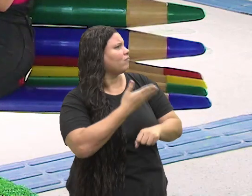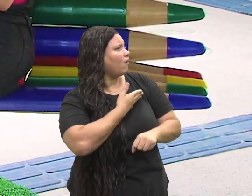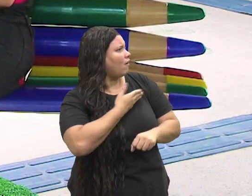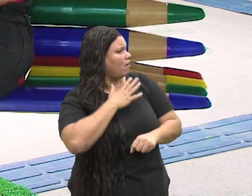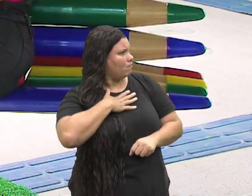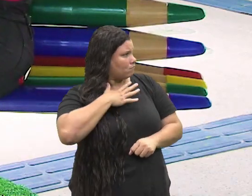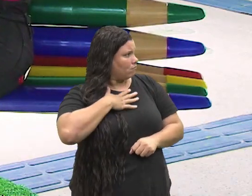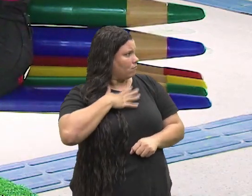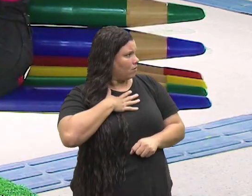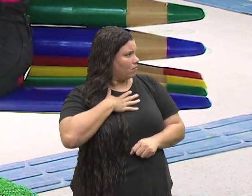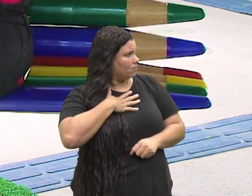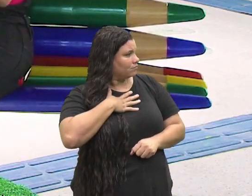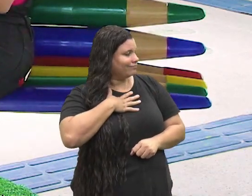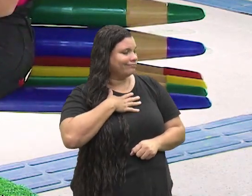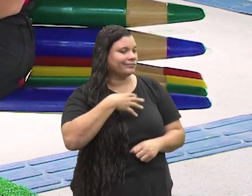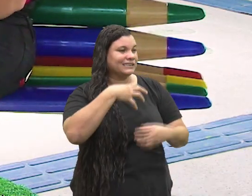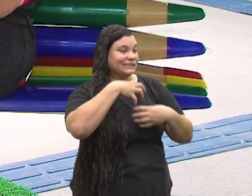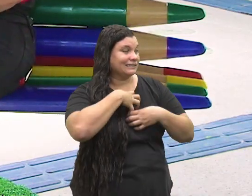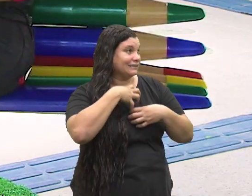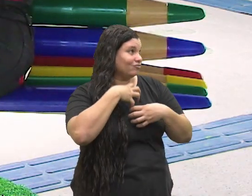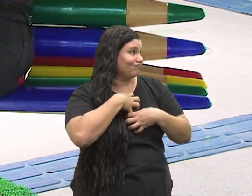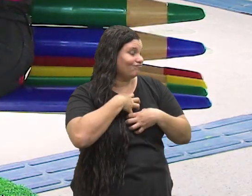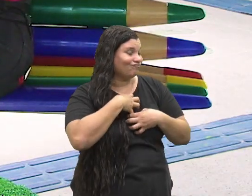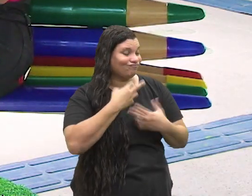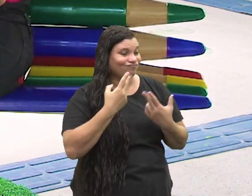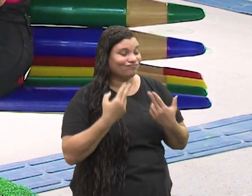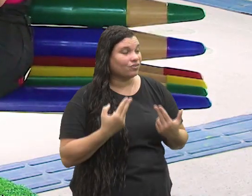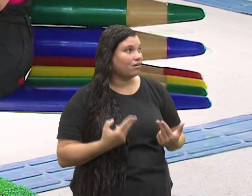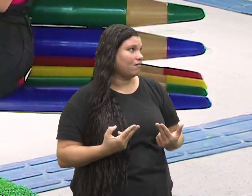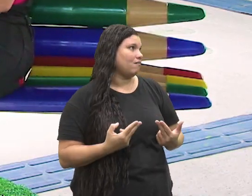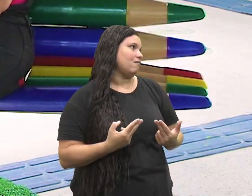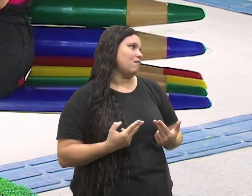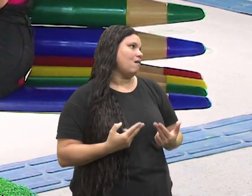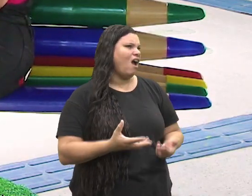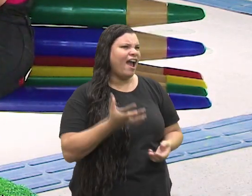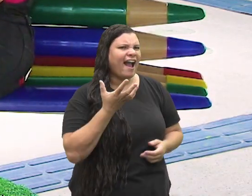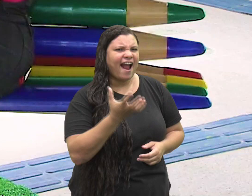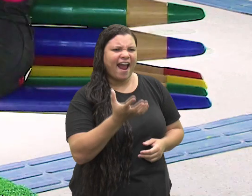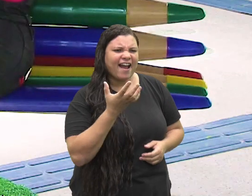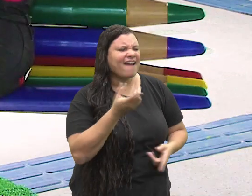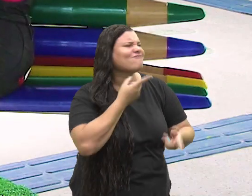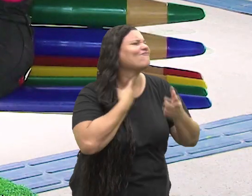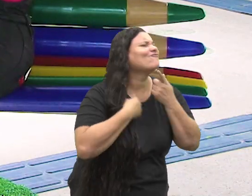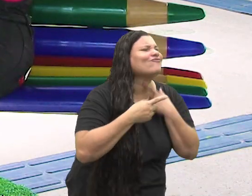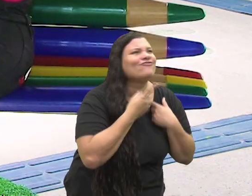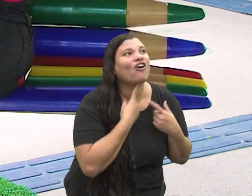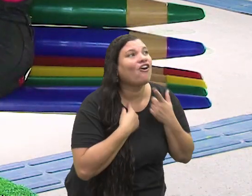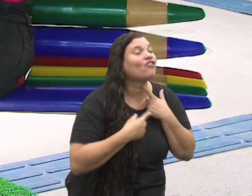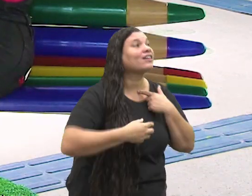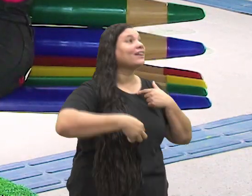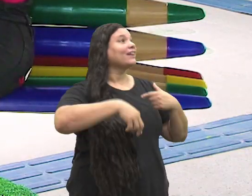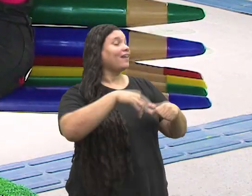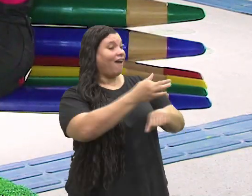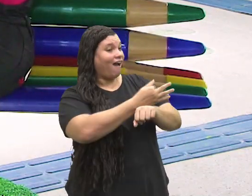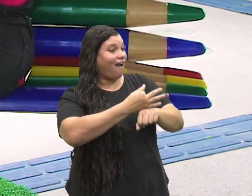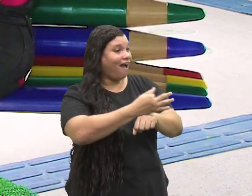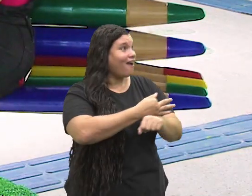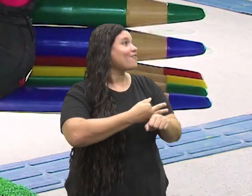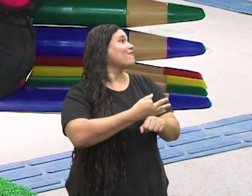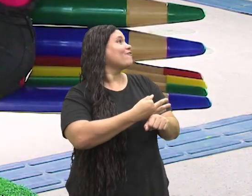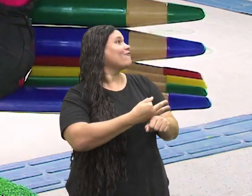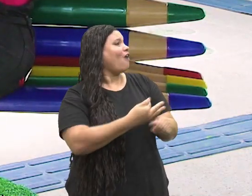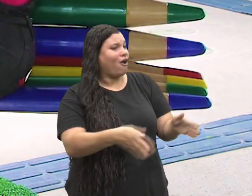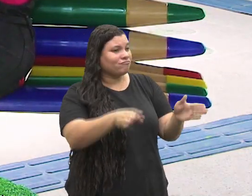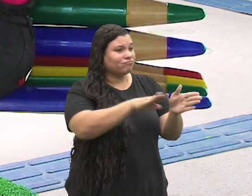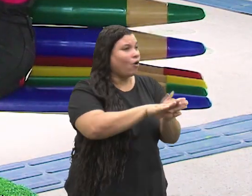coisa comigo. Eu queria tanto as férias, porque eu tava cansada de ir pra escola. Só que agora eu chego aqui na minha casa, não tenho nada